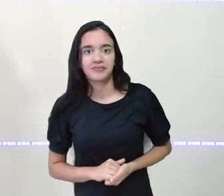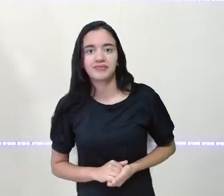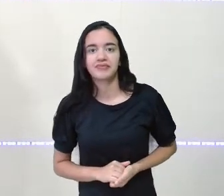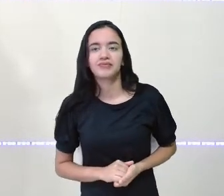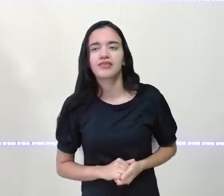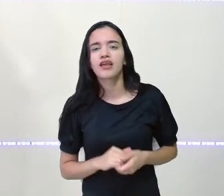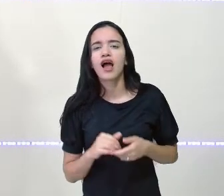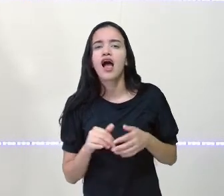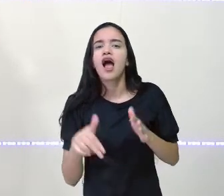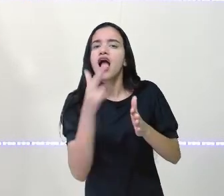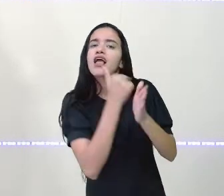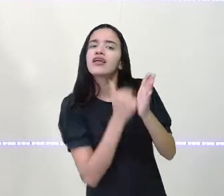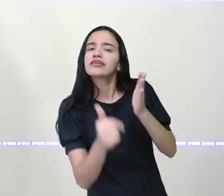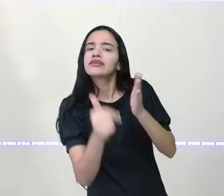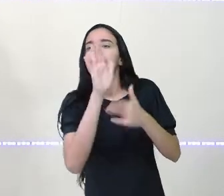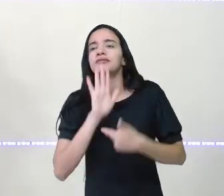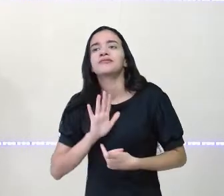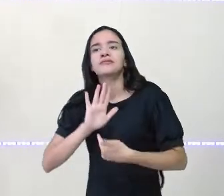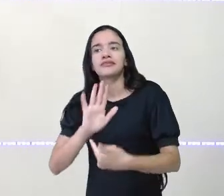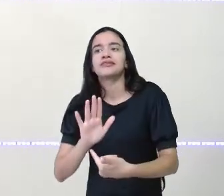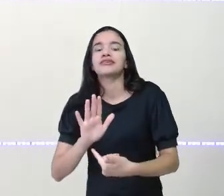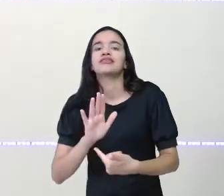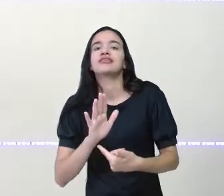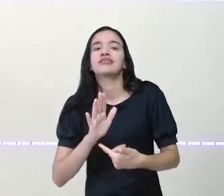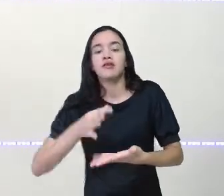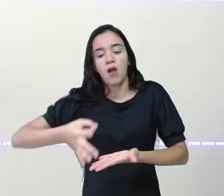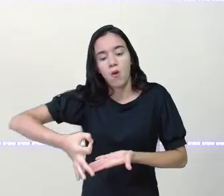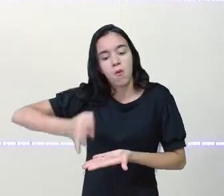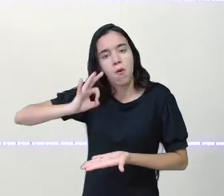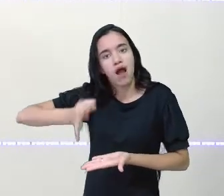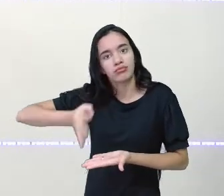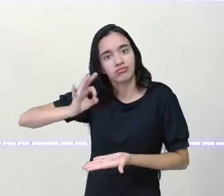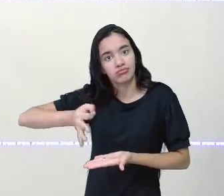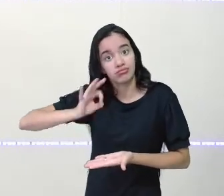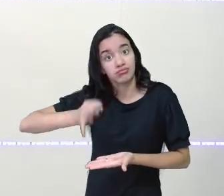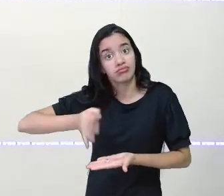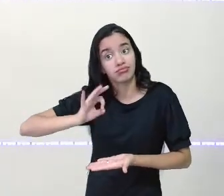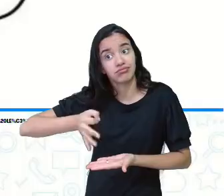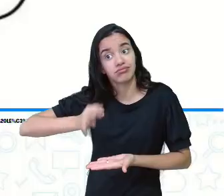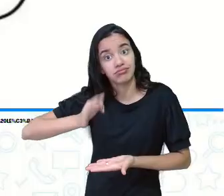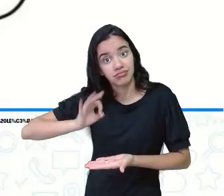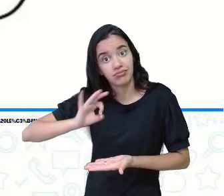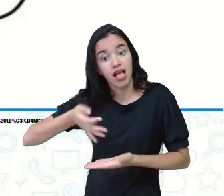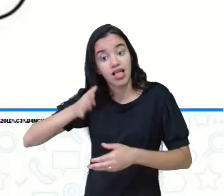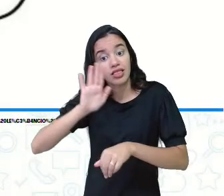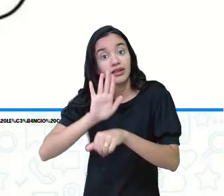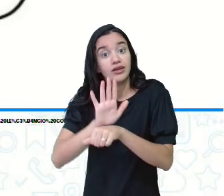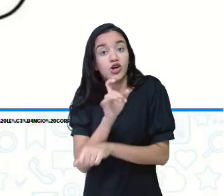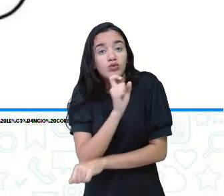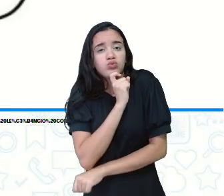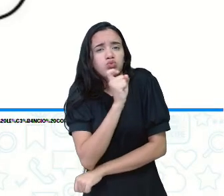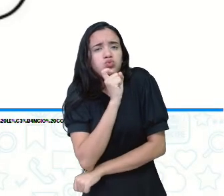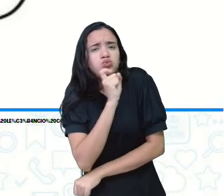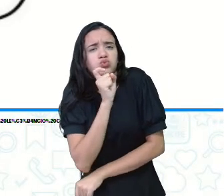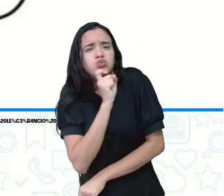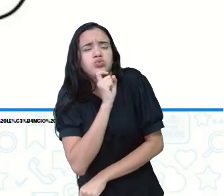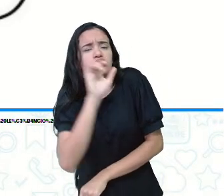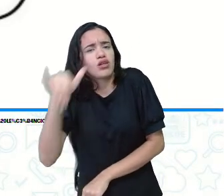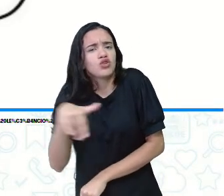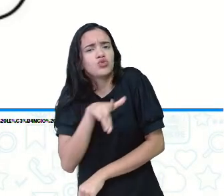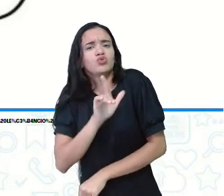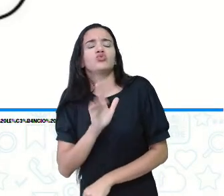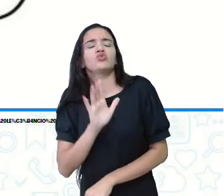Que desenho representa? Uma xícara, não é? Na tarde fria de julho, voa